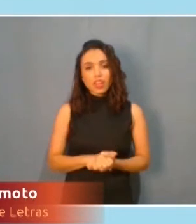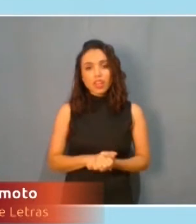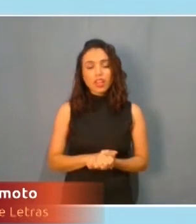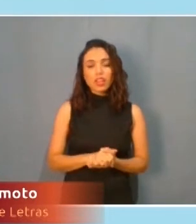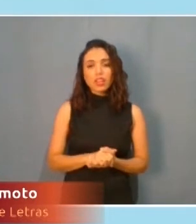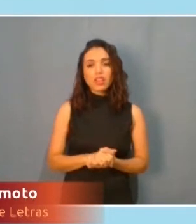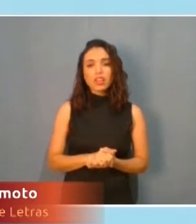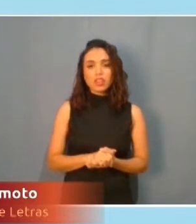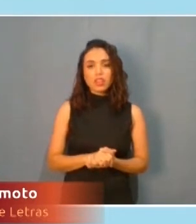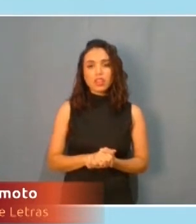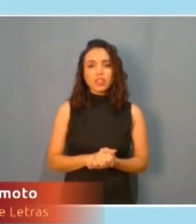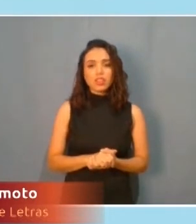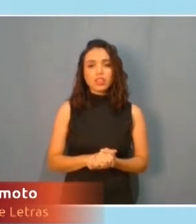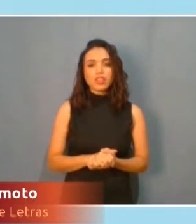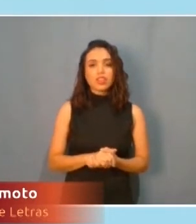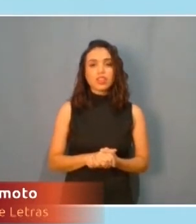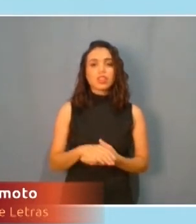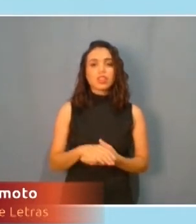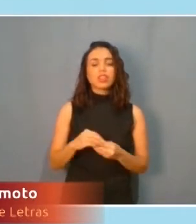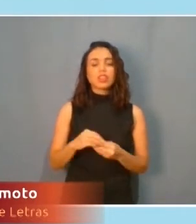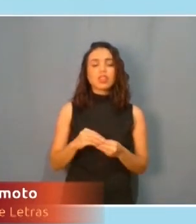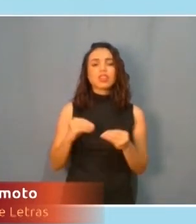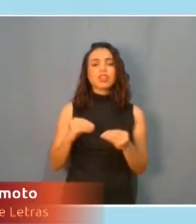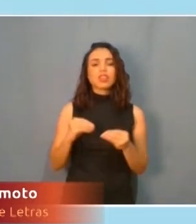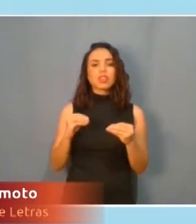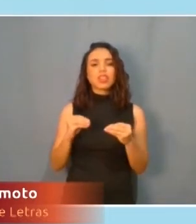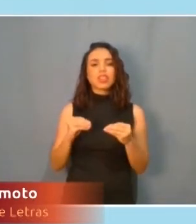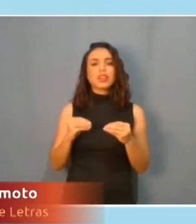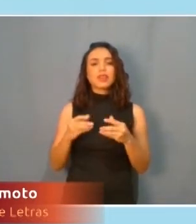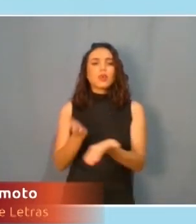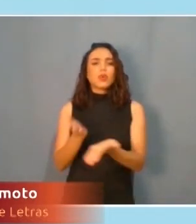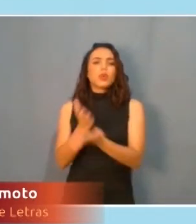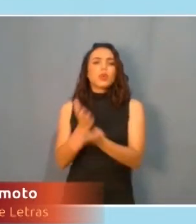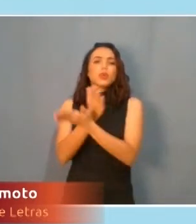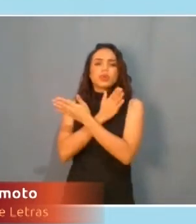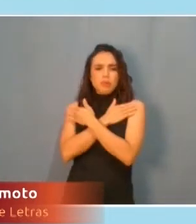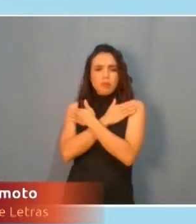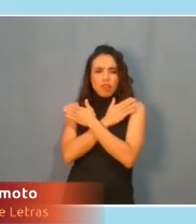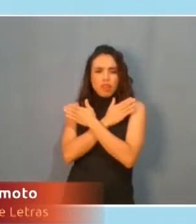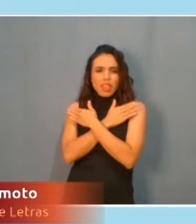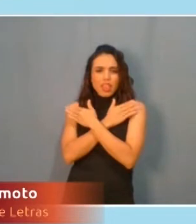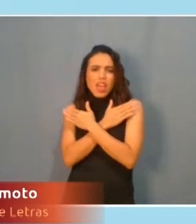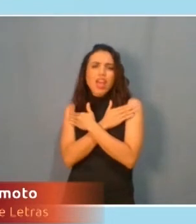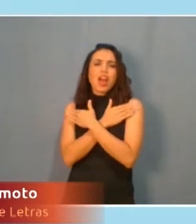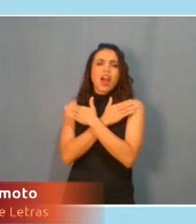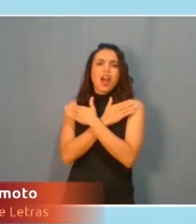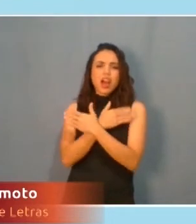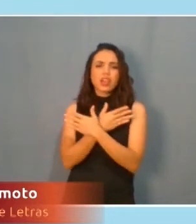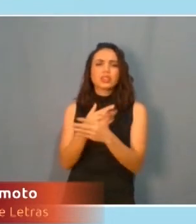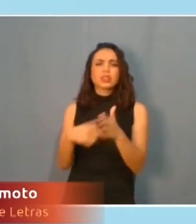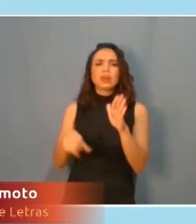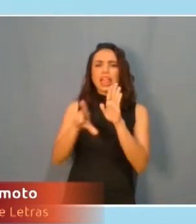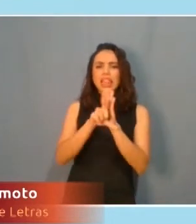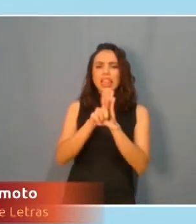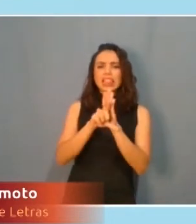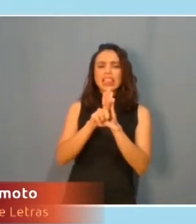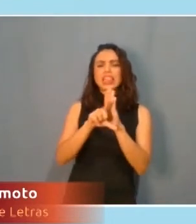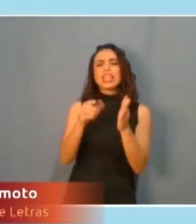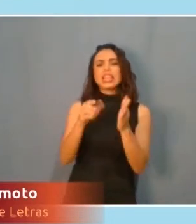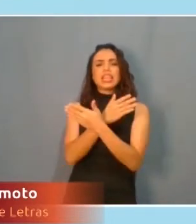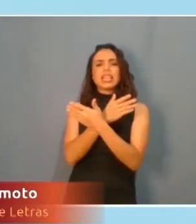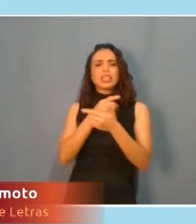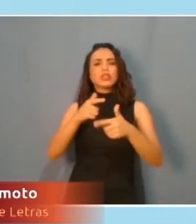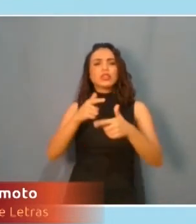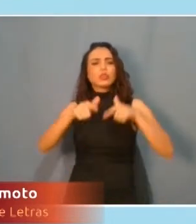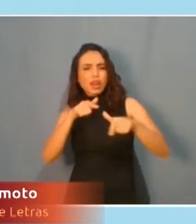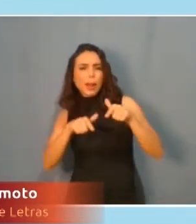não só dos desempregados, como dos subempregados, que um dos grandes problemas hoje, além do desemprego, é o subemprego, ou o desalento. São pessoas